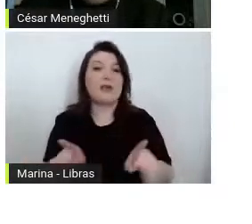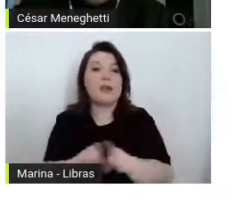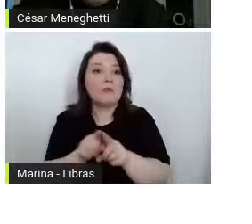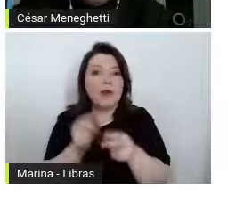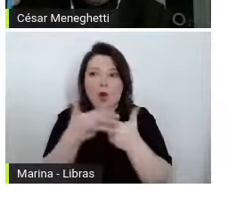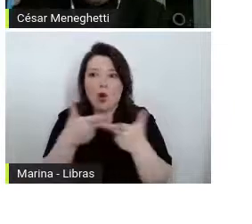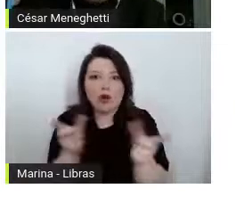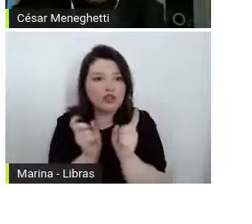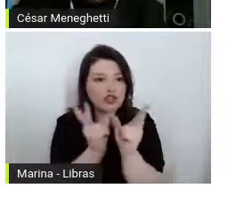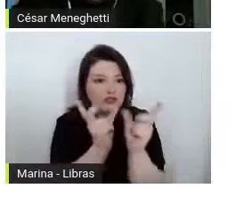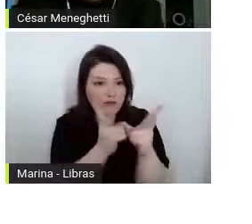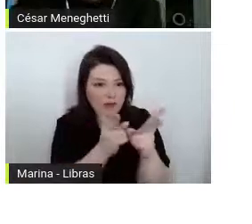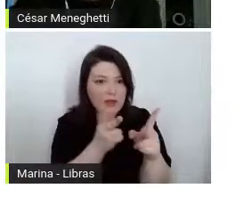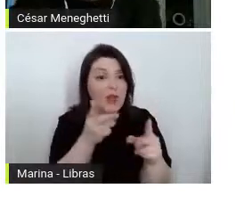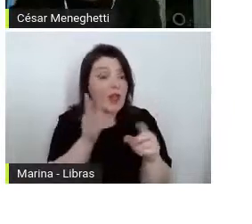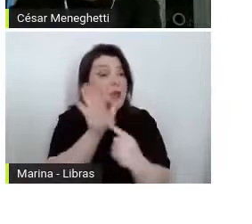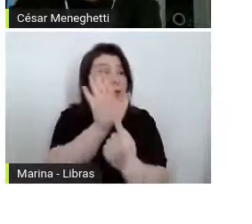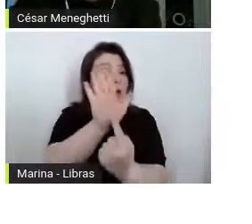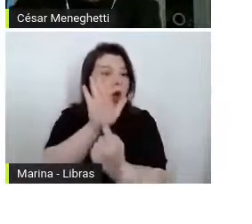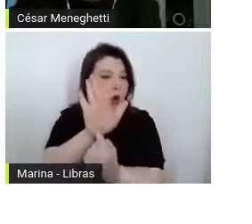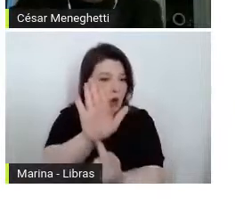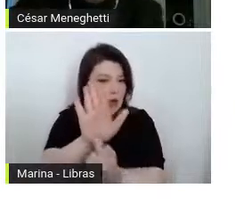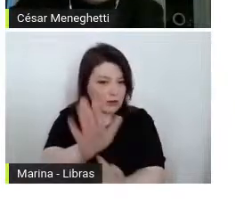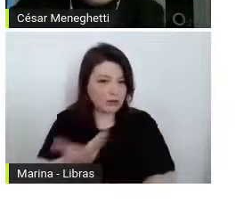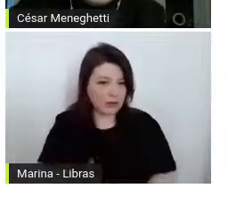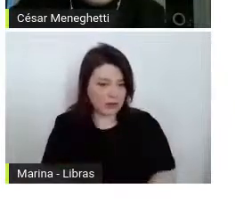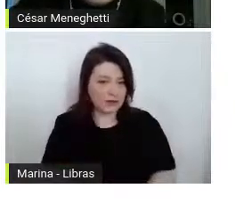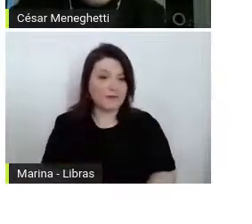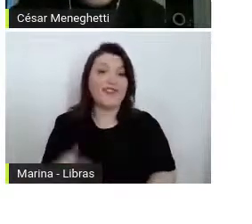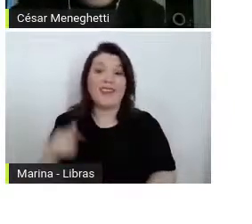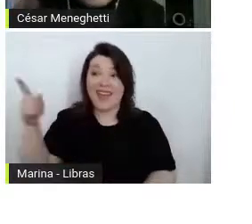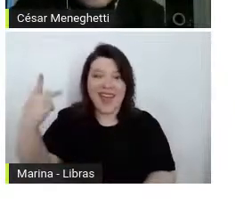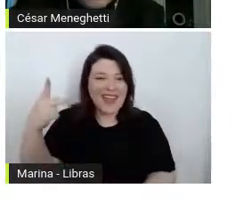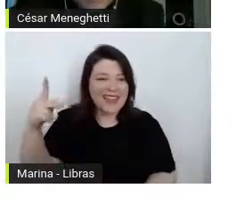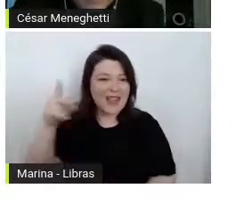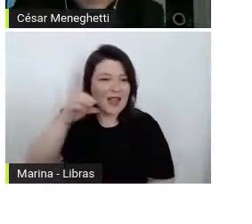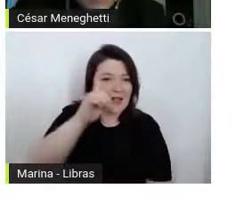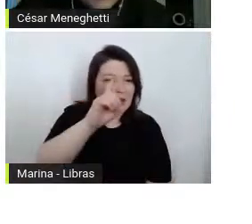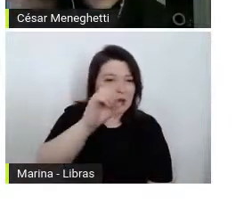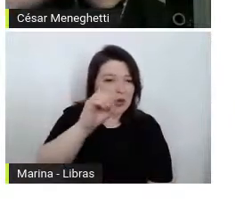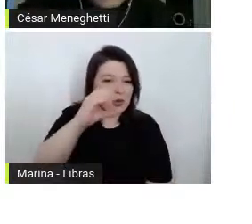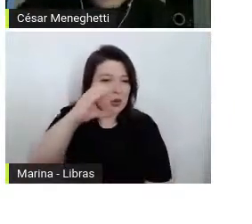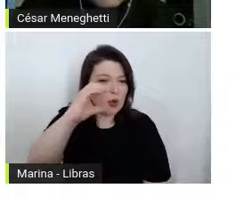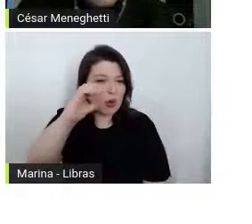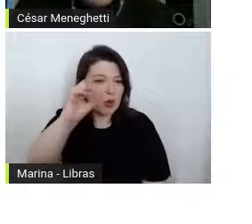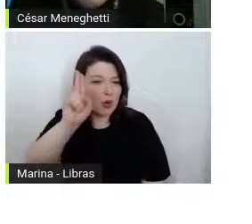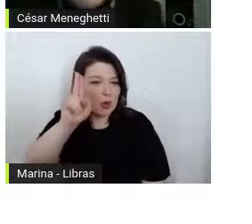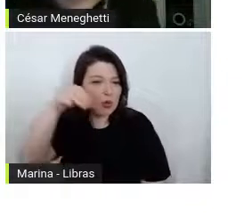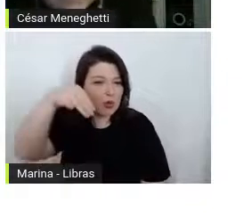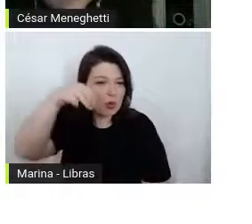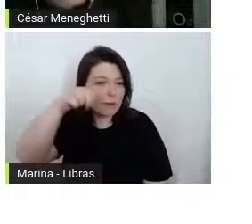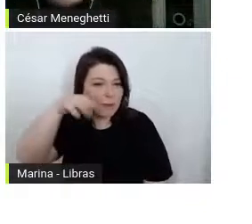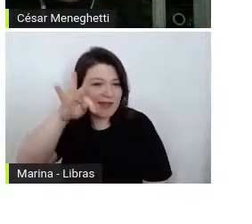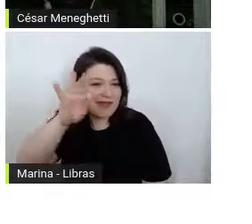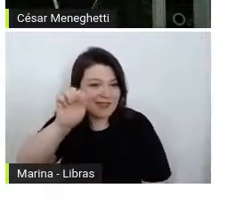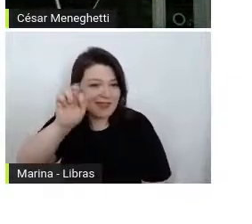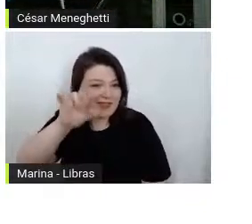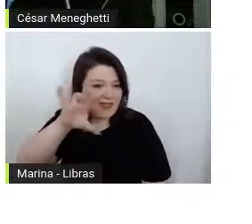venda. Ah, venda. Então, esse documentário dele, que não tinha nem nome, era só um filme de Eduardo